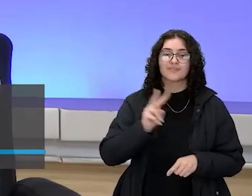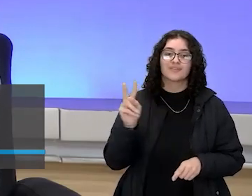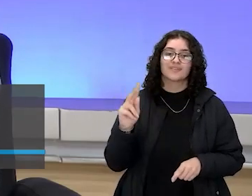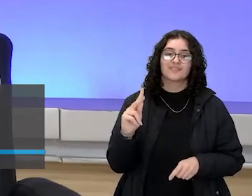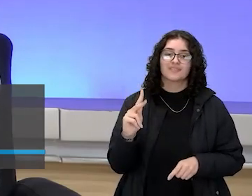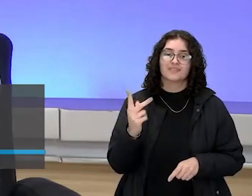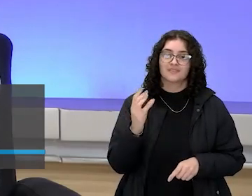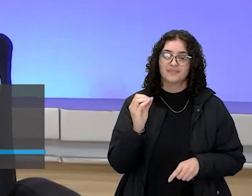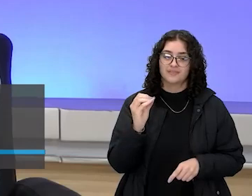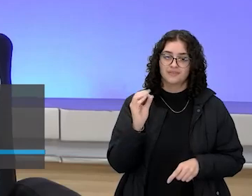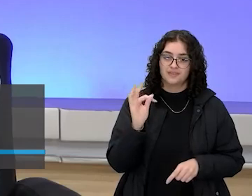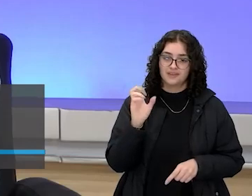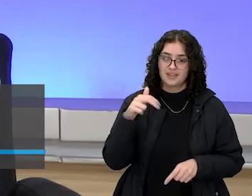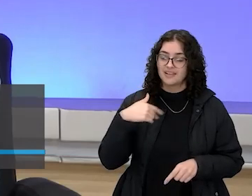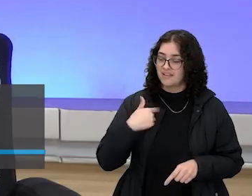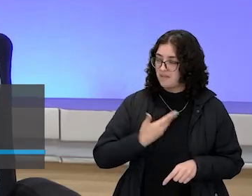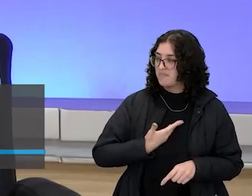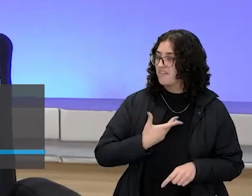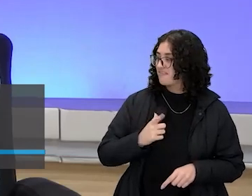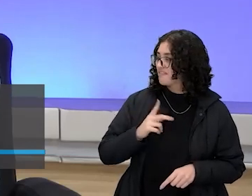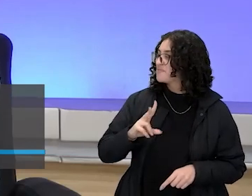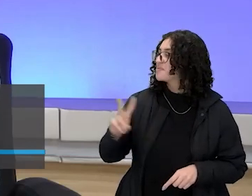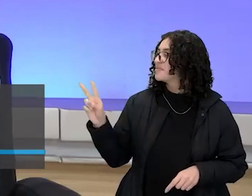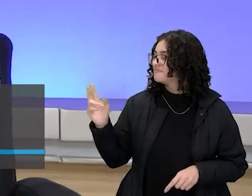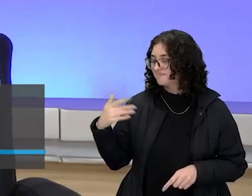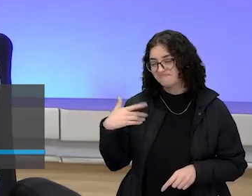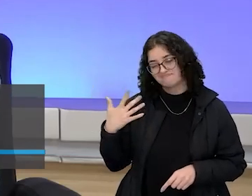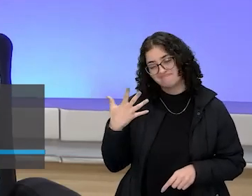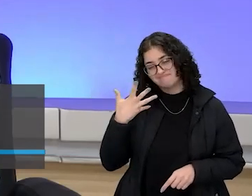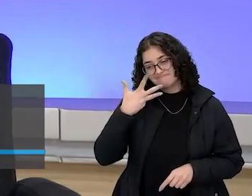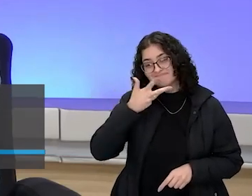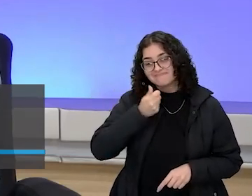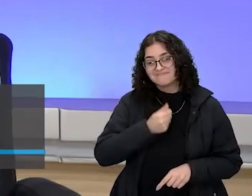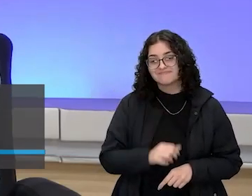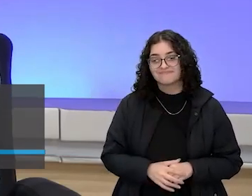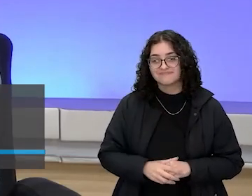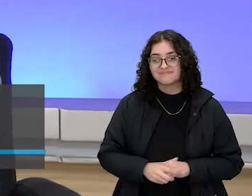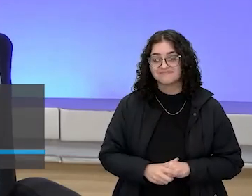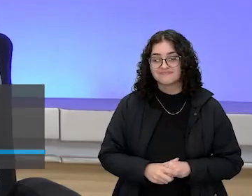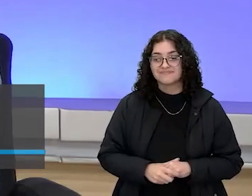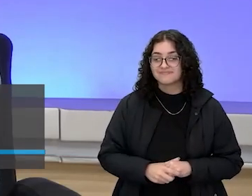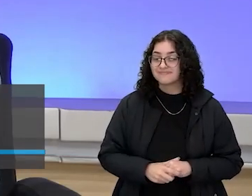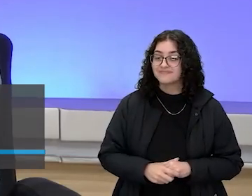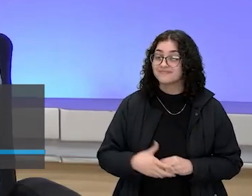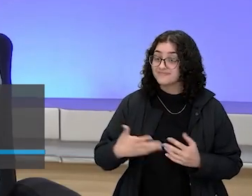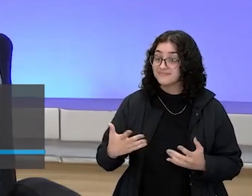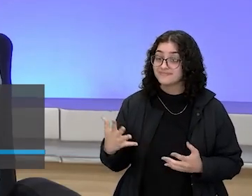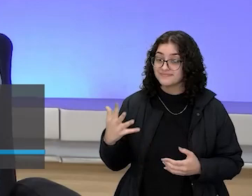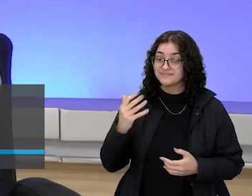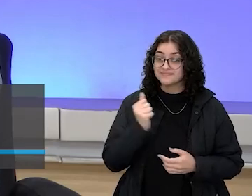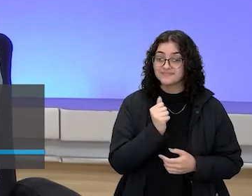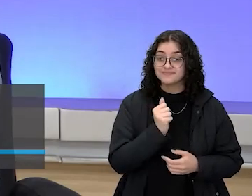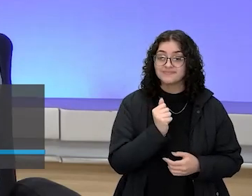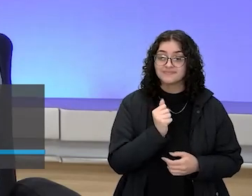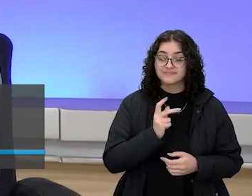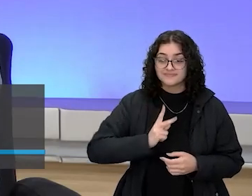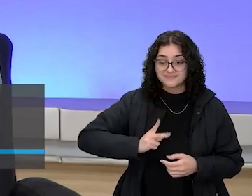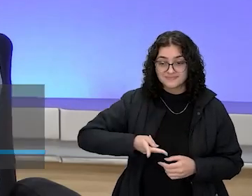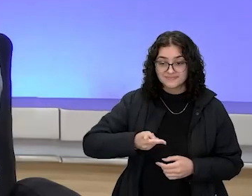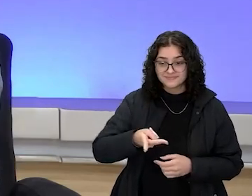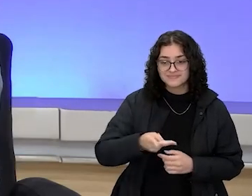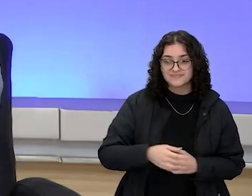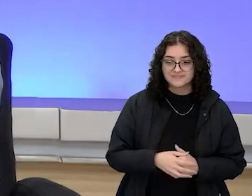Eu tenho uma amiga chamada Hortência, né, e acho lindo. Bom, mas vamos continuar aí.